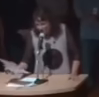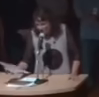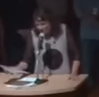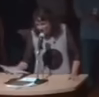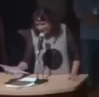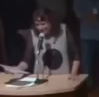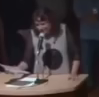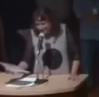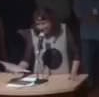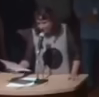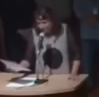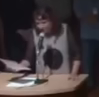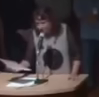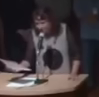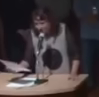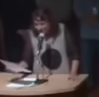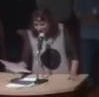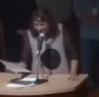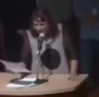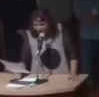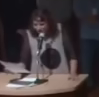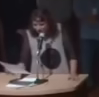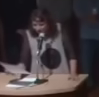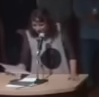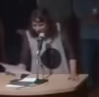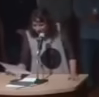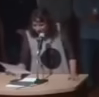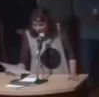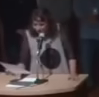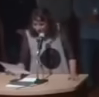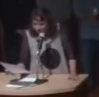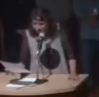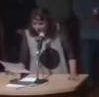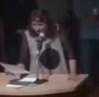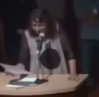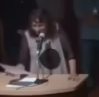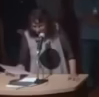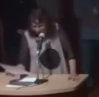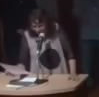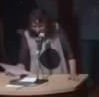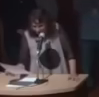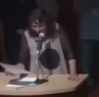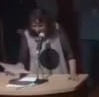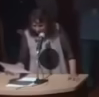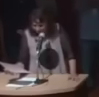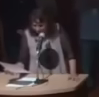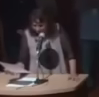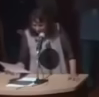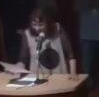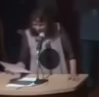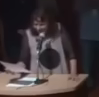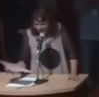queríamos anunciar a presença do querido amigo Roberto Amaral, ex-ministro da Ciência e Tecnologia,